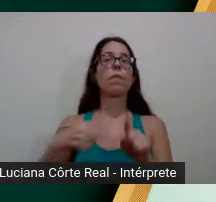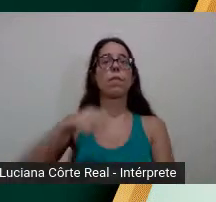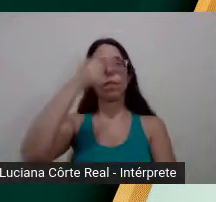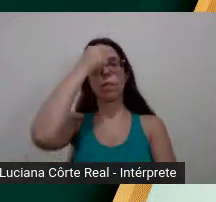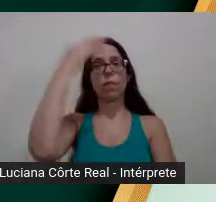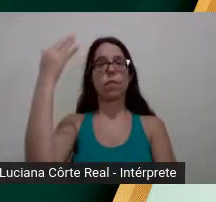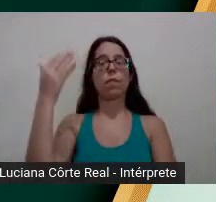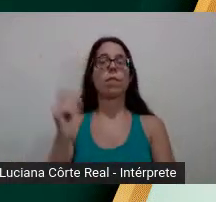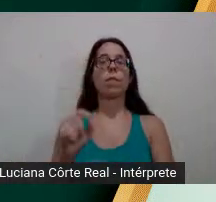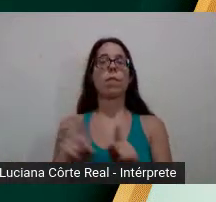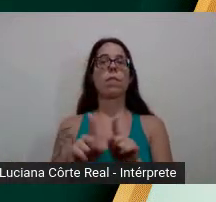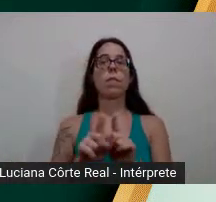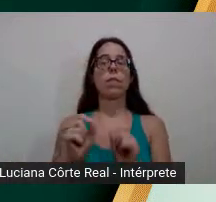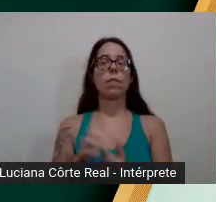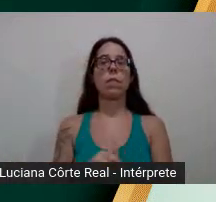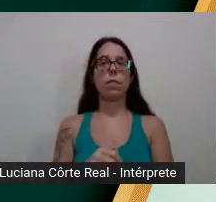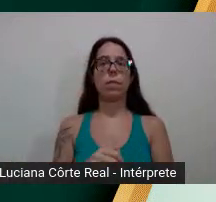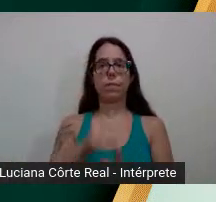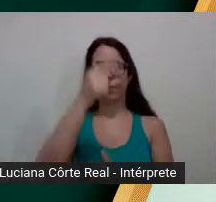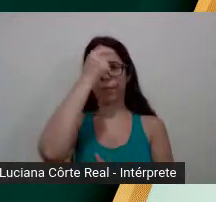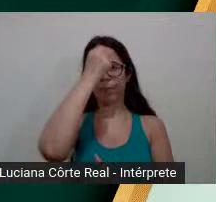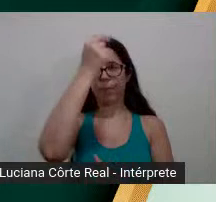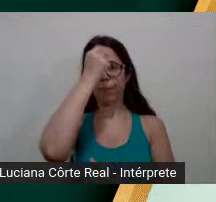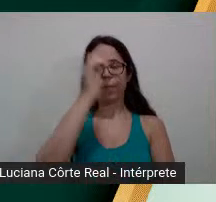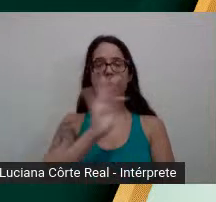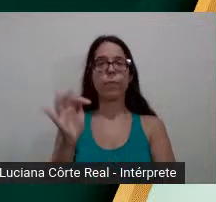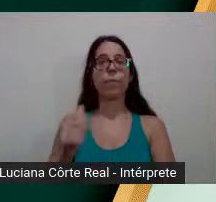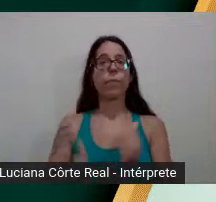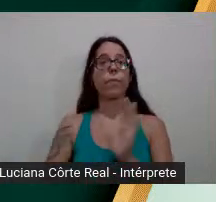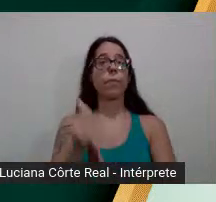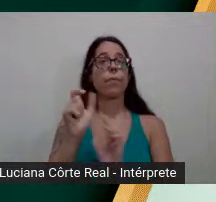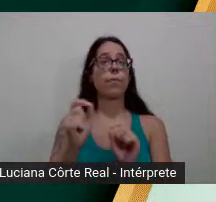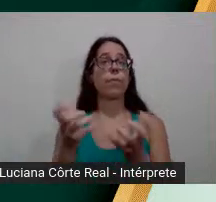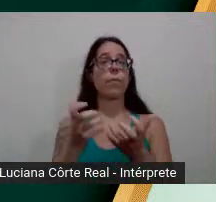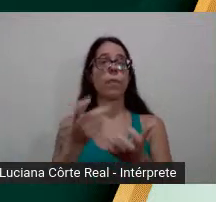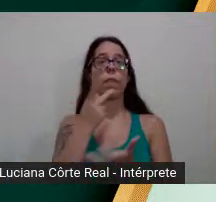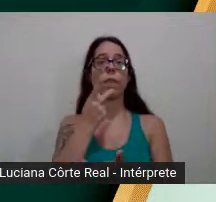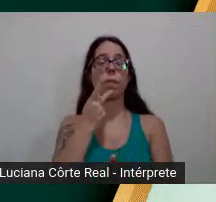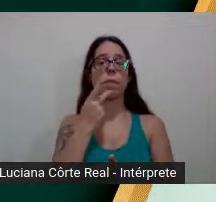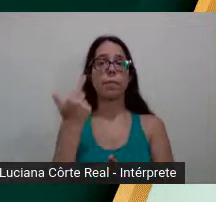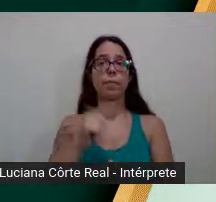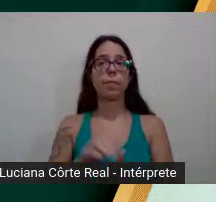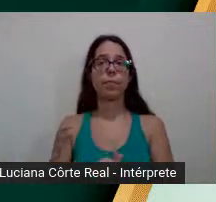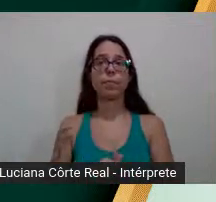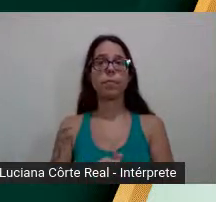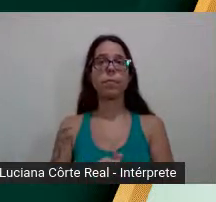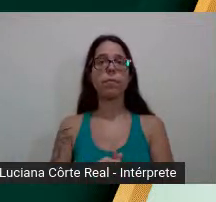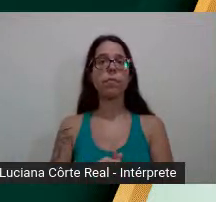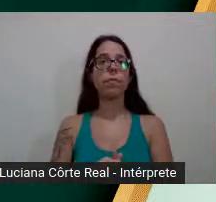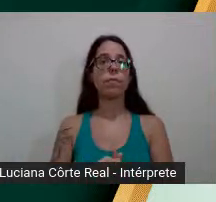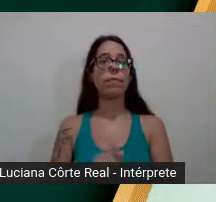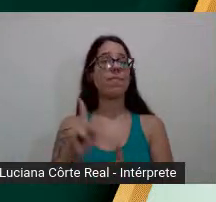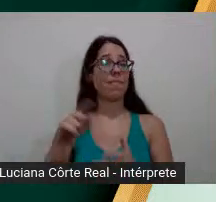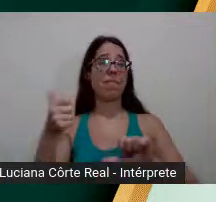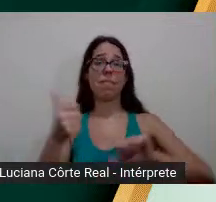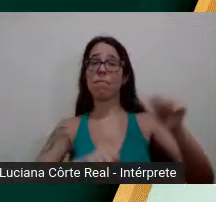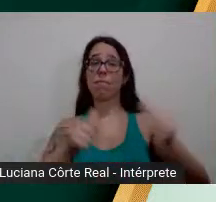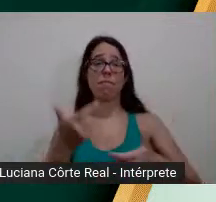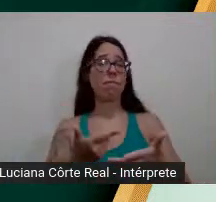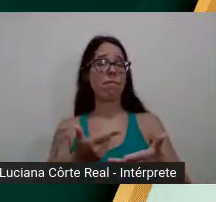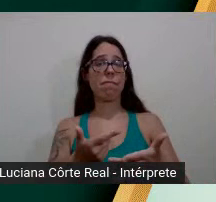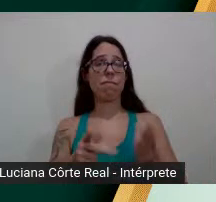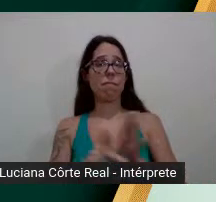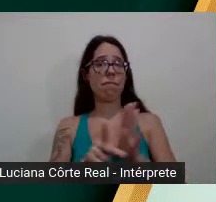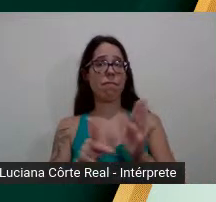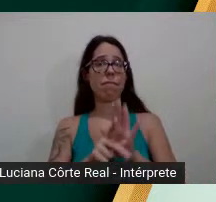Primeiro, e eu gostaria de repetir, qualidade, qualidade de ensino, qualidade